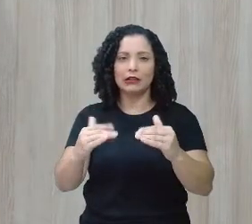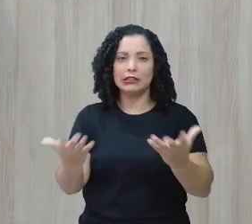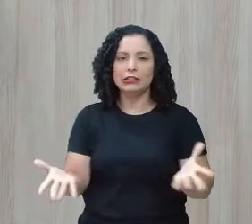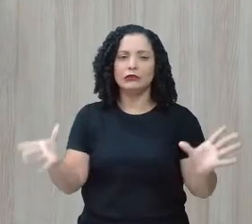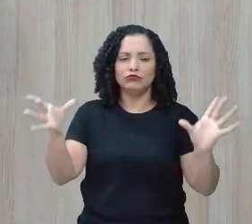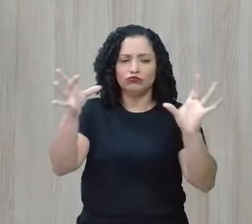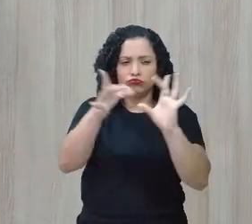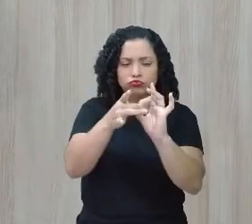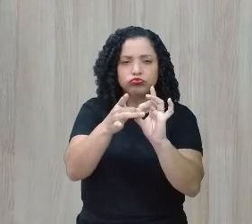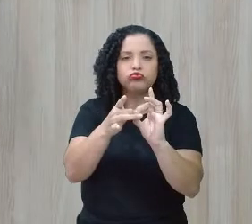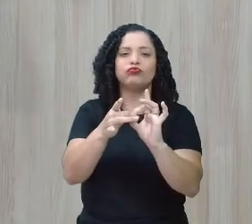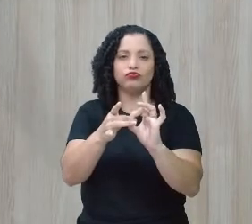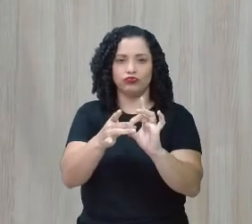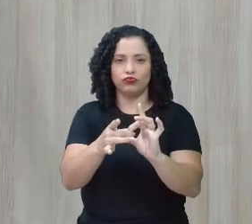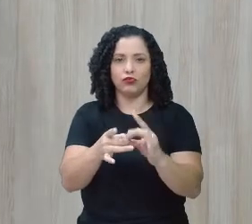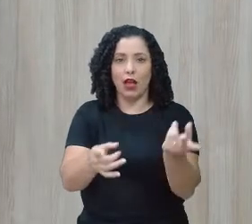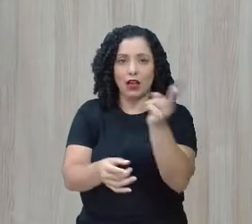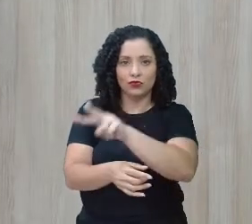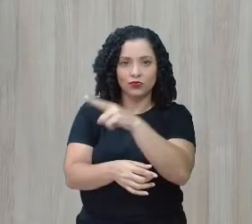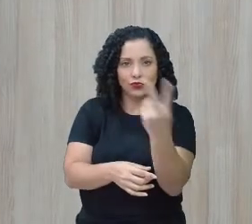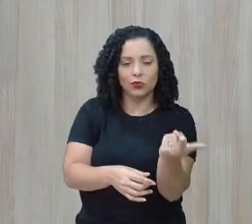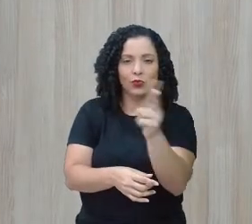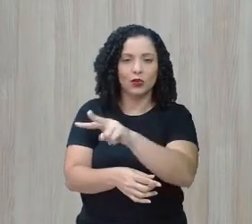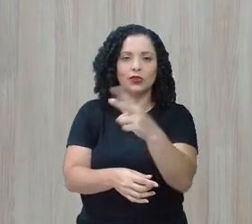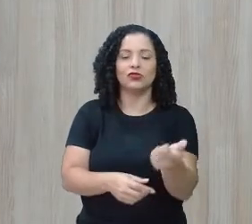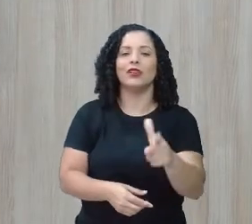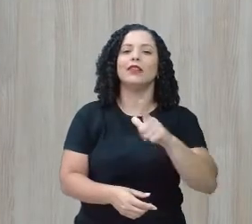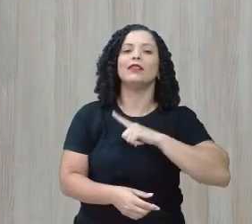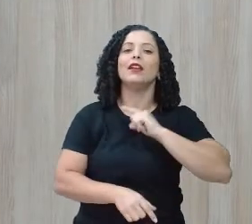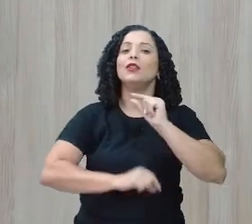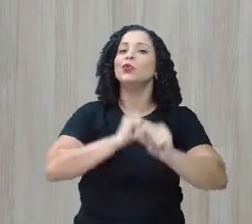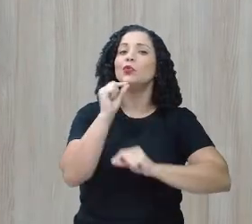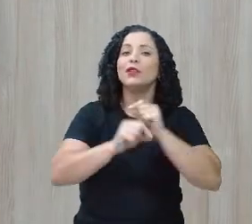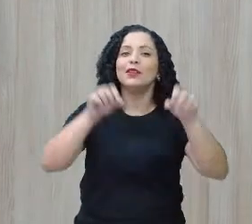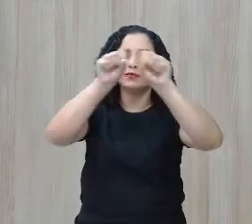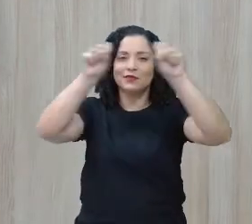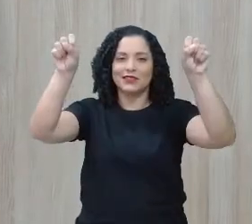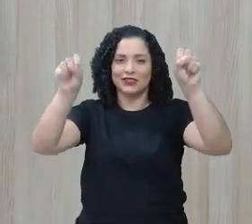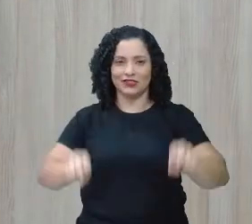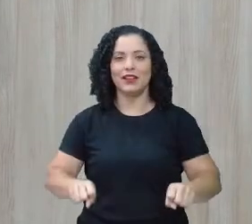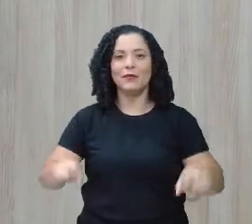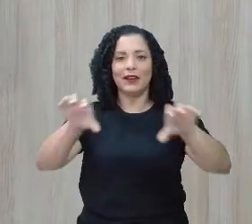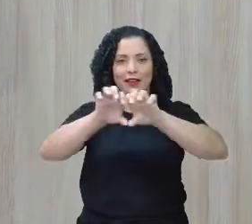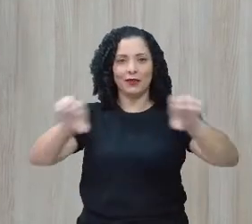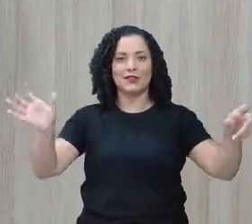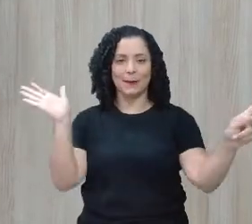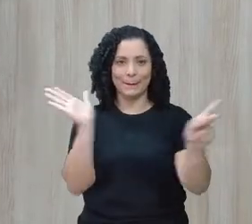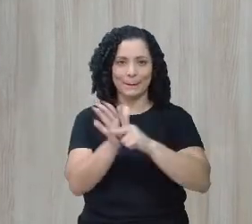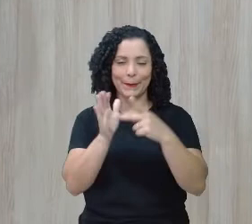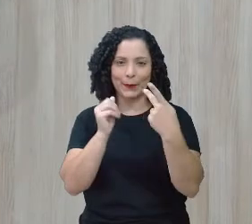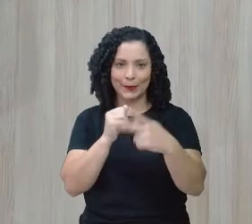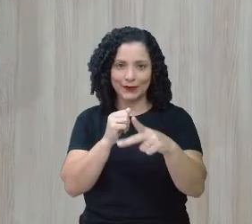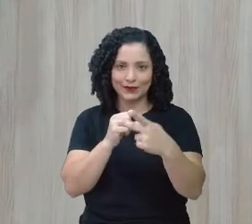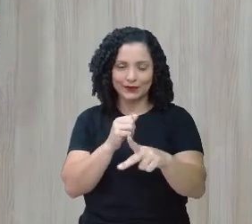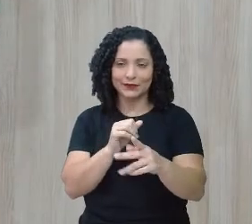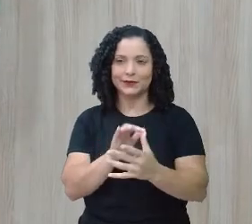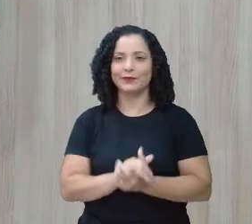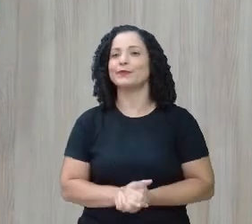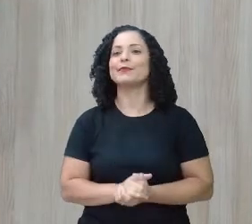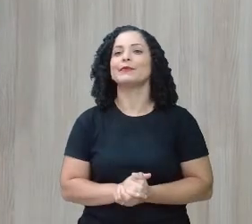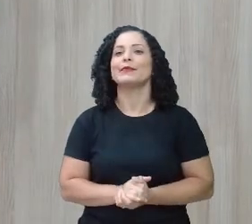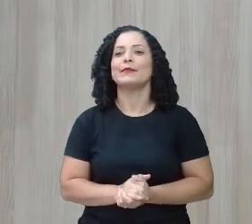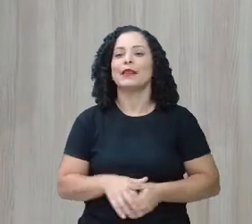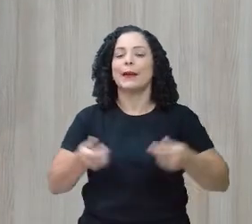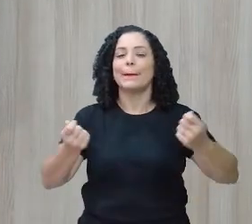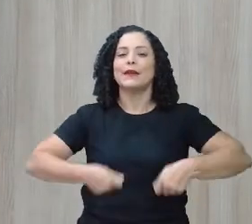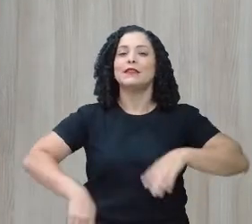satisfaça as duas equações ao mesmo tempo, eu tenho aí um sistema de equação, tá? Então, sistema, a gente precisa encontrar